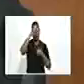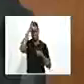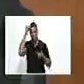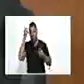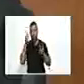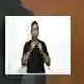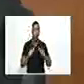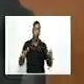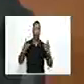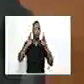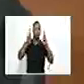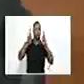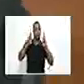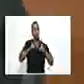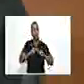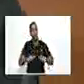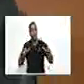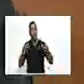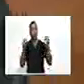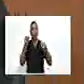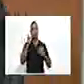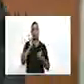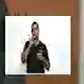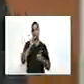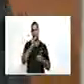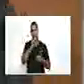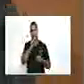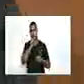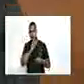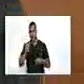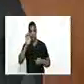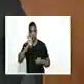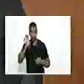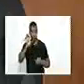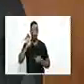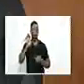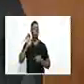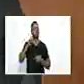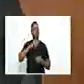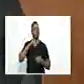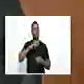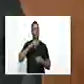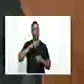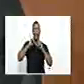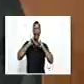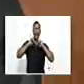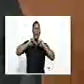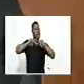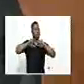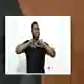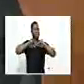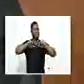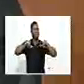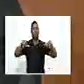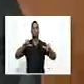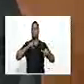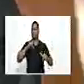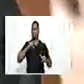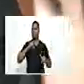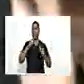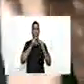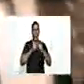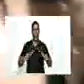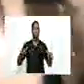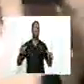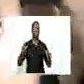eh a maneira com que o saai vem tratando a questão a gente sabe que existem muitas reclamações em relação à à questão da